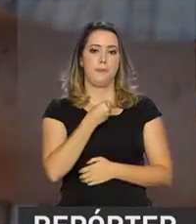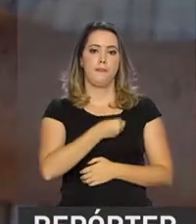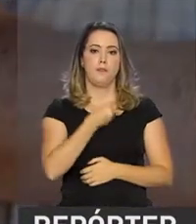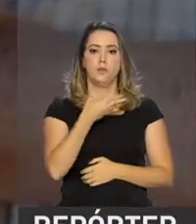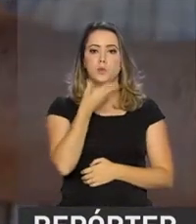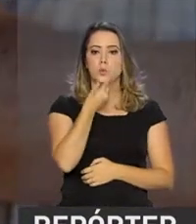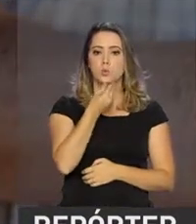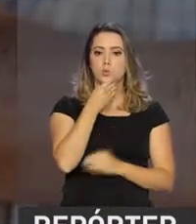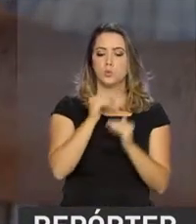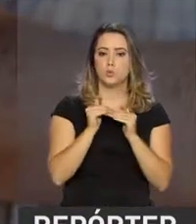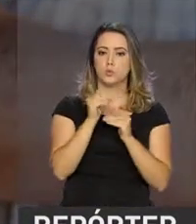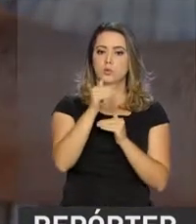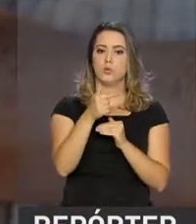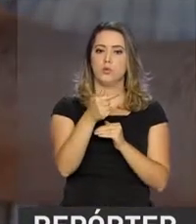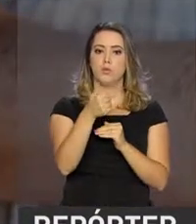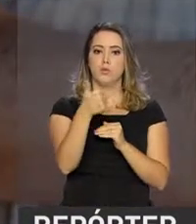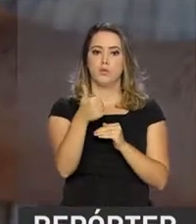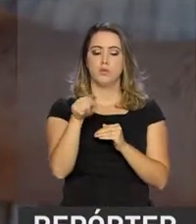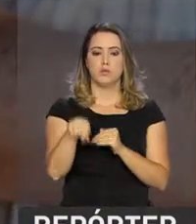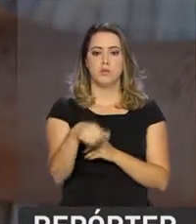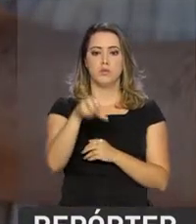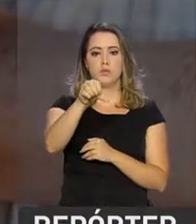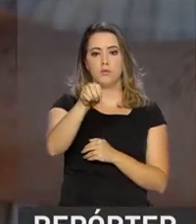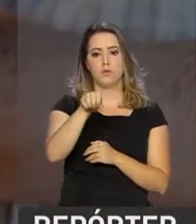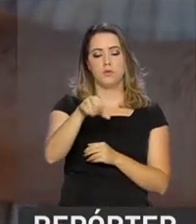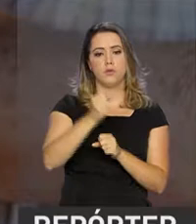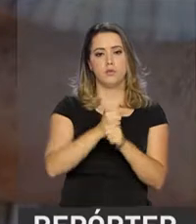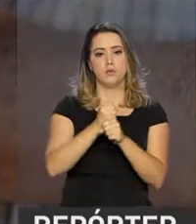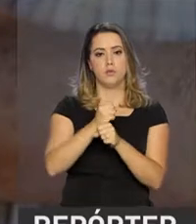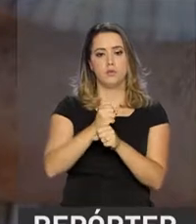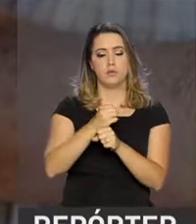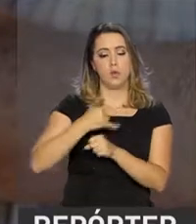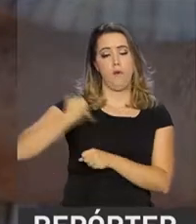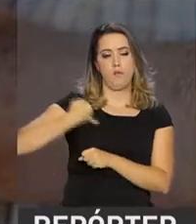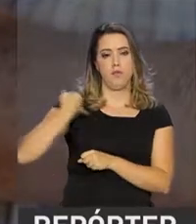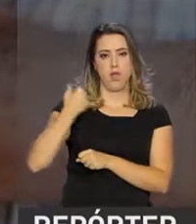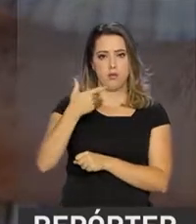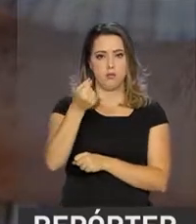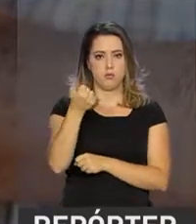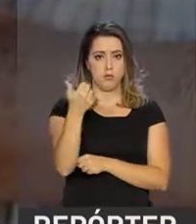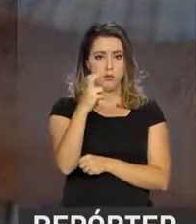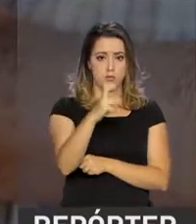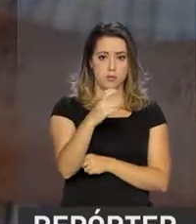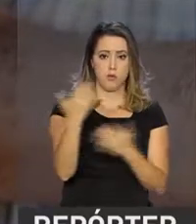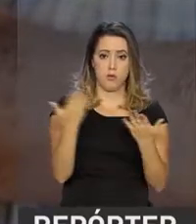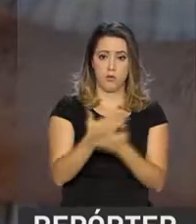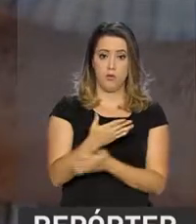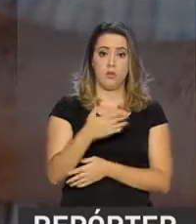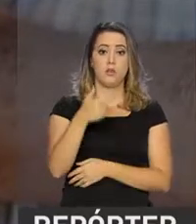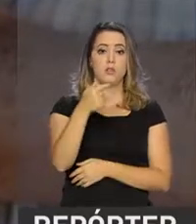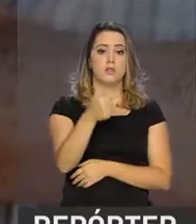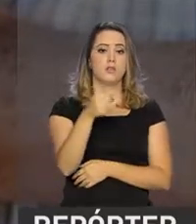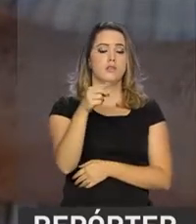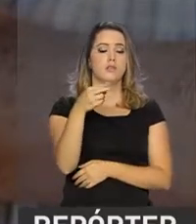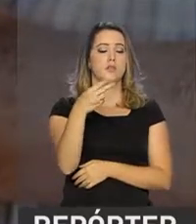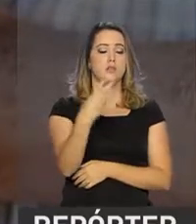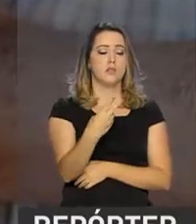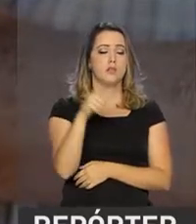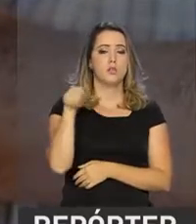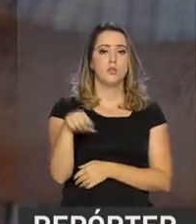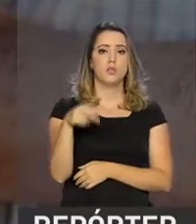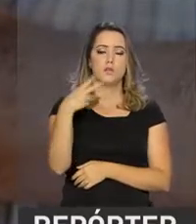aumentou de 71,9 anos em 2015 para 72,2 anos em